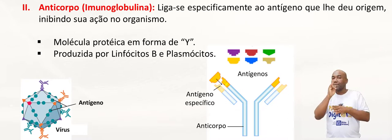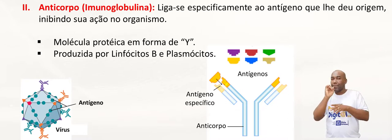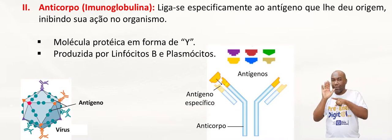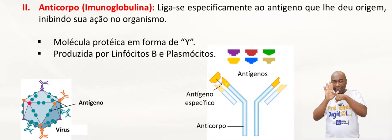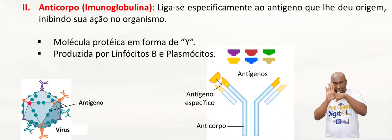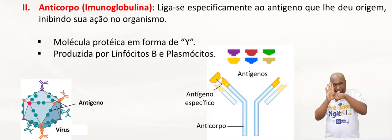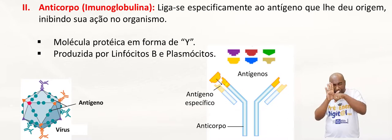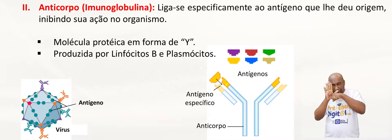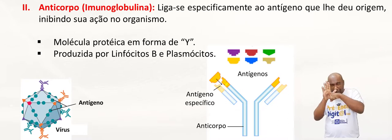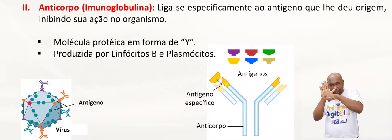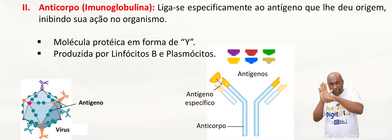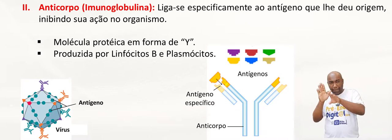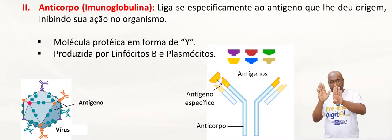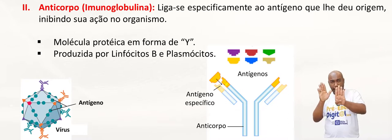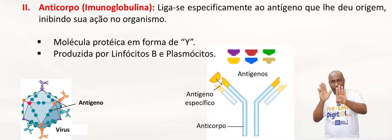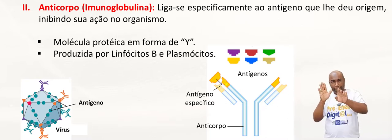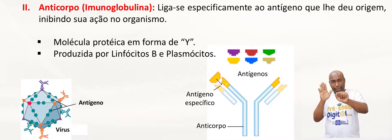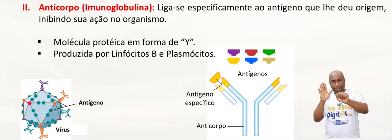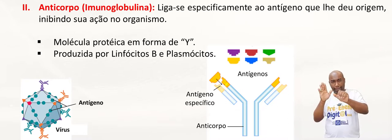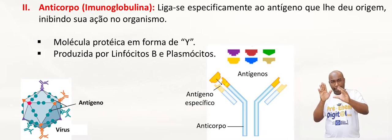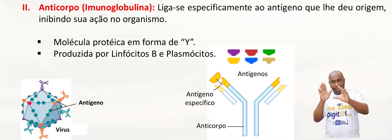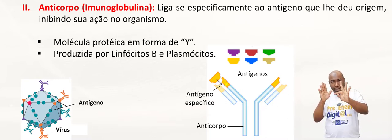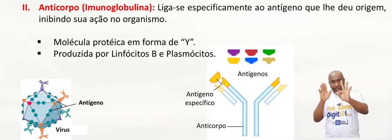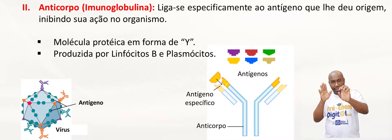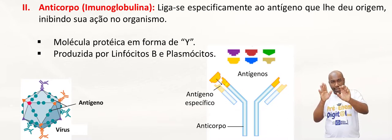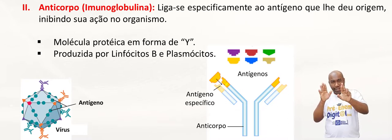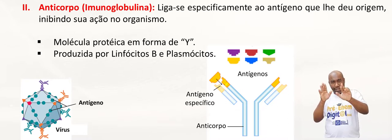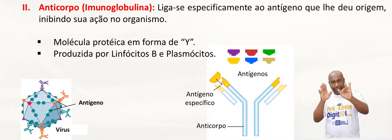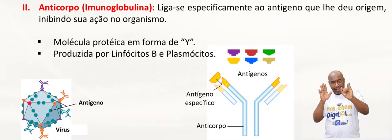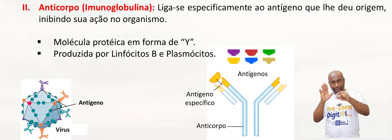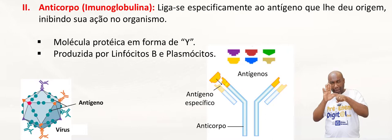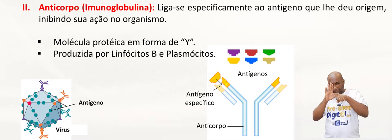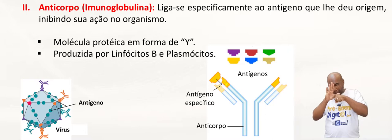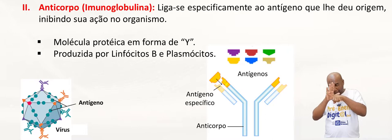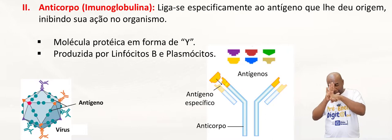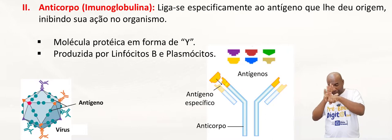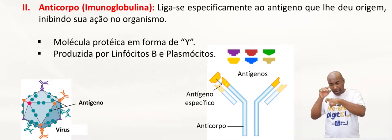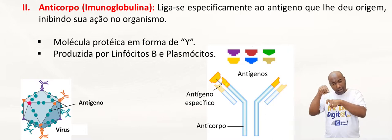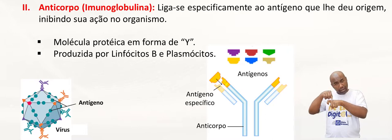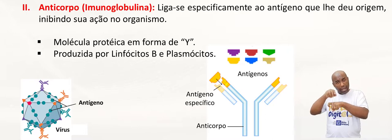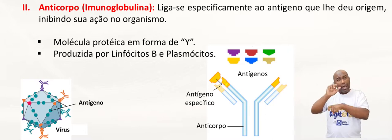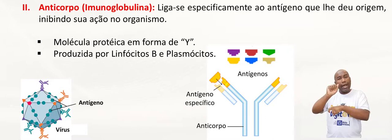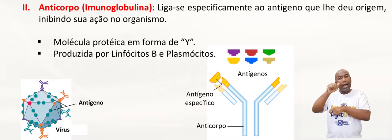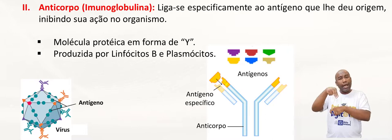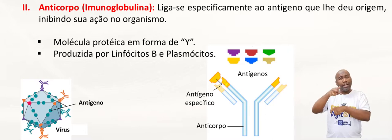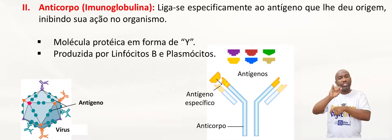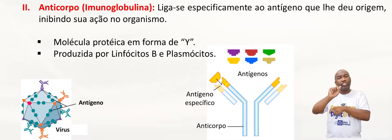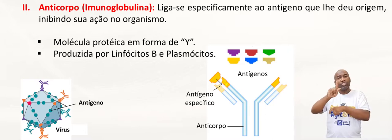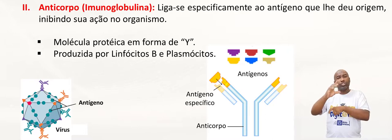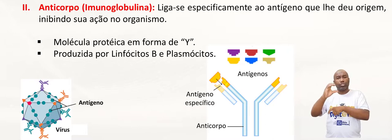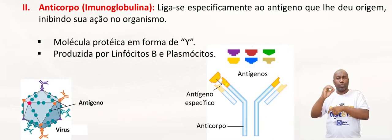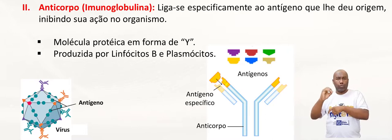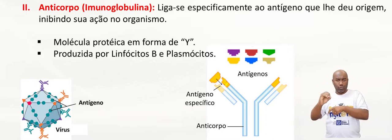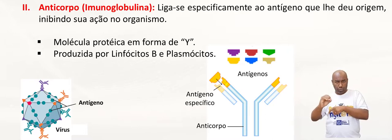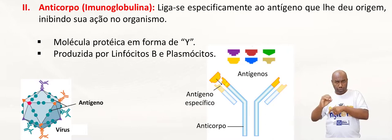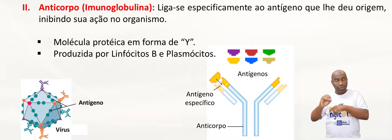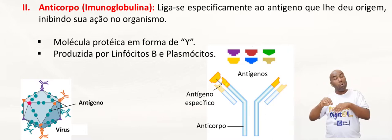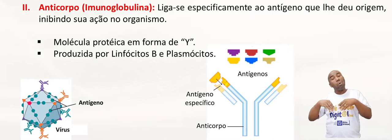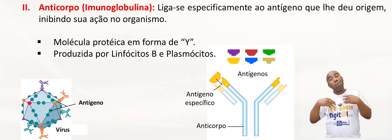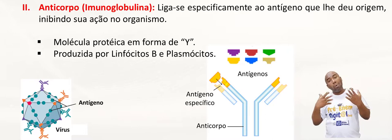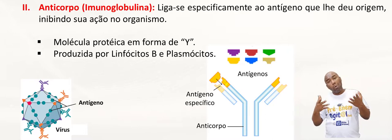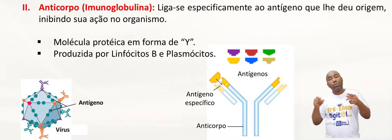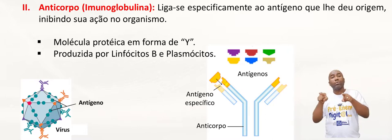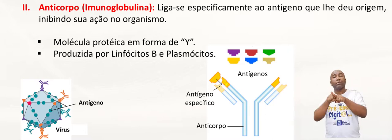um antígeno. Um vírus pode ser um antígeno. Uma toxina, por exemplo,